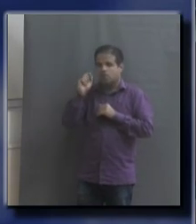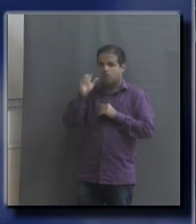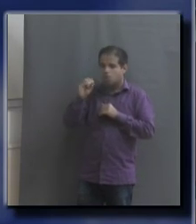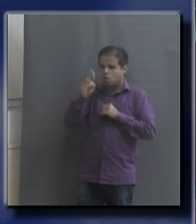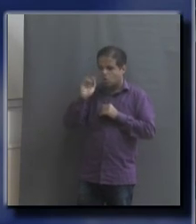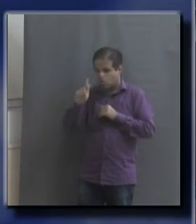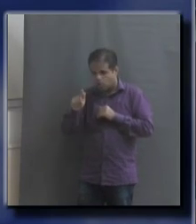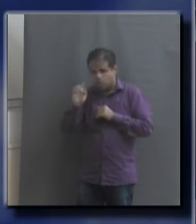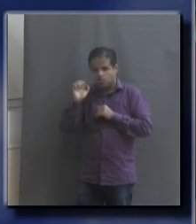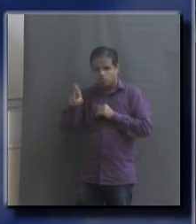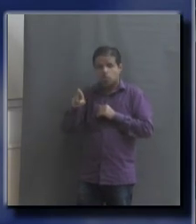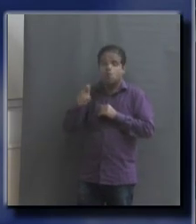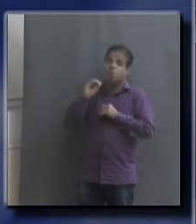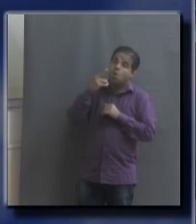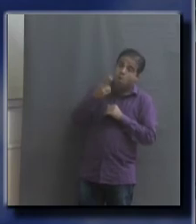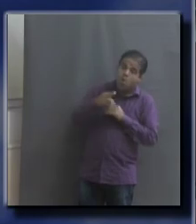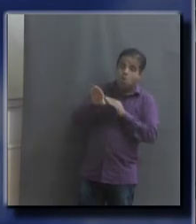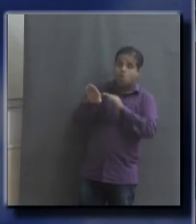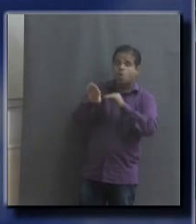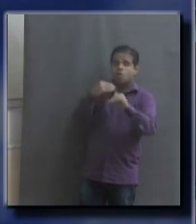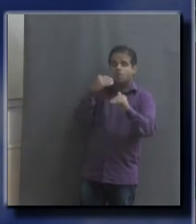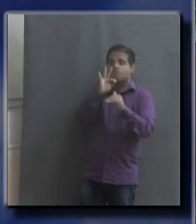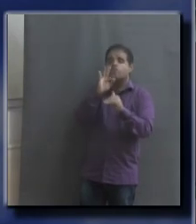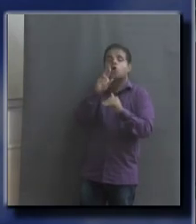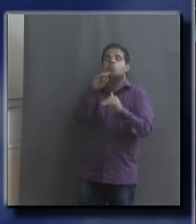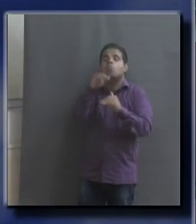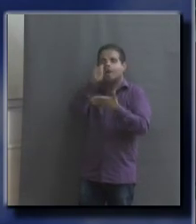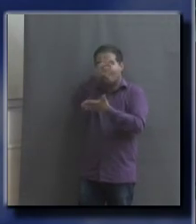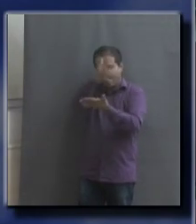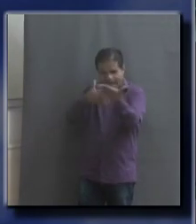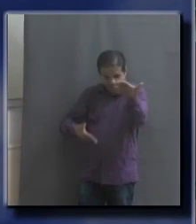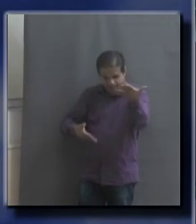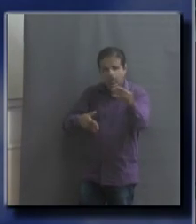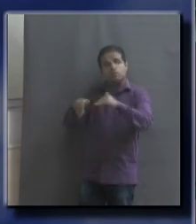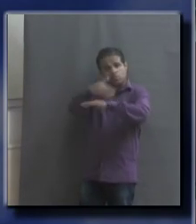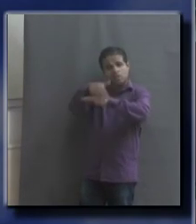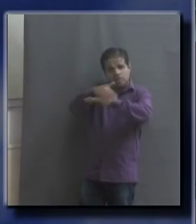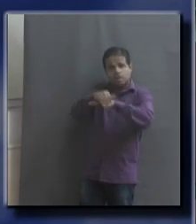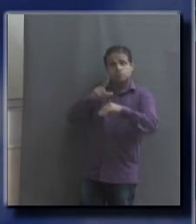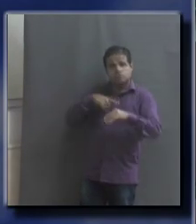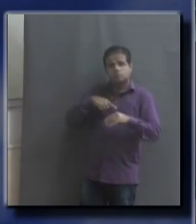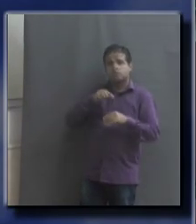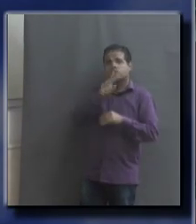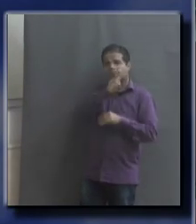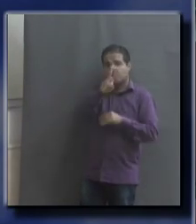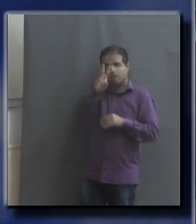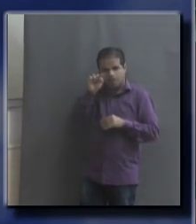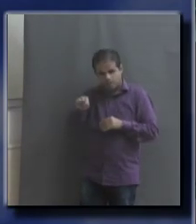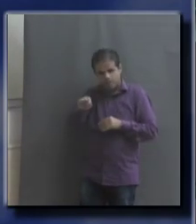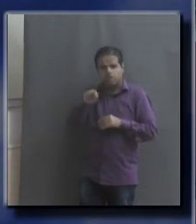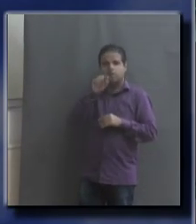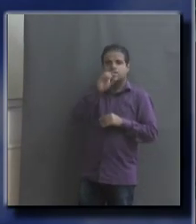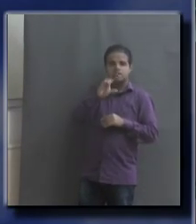crpwebtv@crpsaopaulo.org.br ou via o formulário do site que está no endereço online, que é